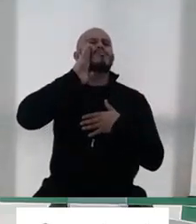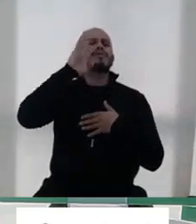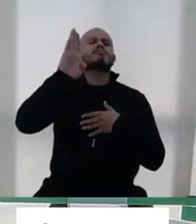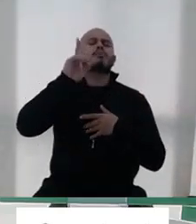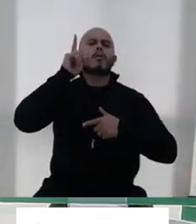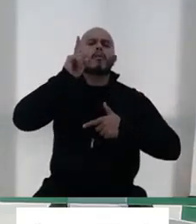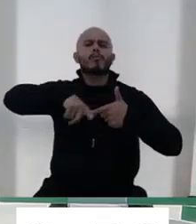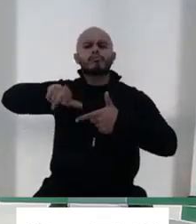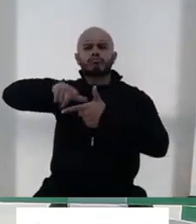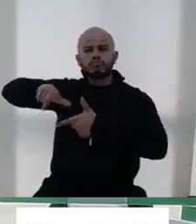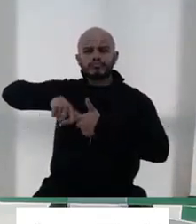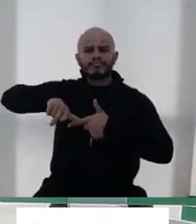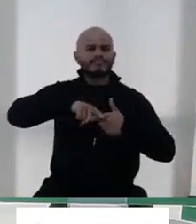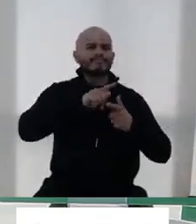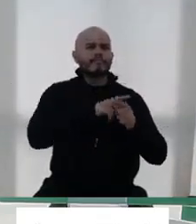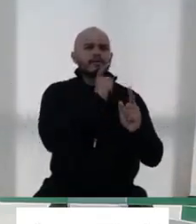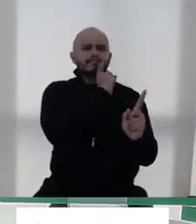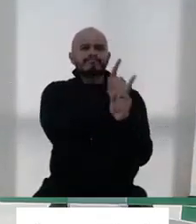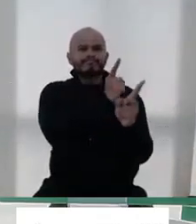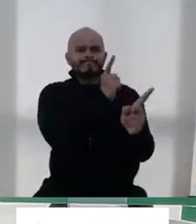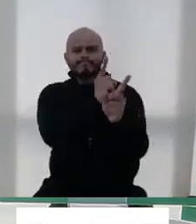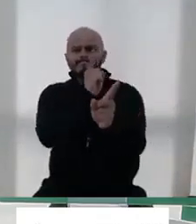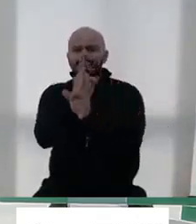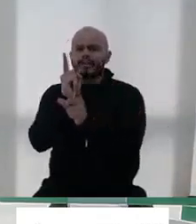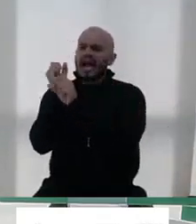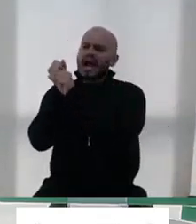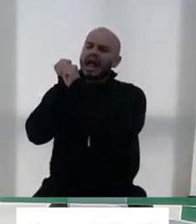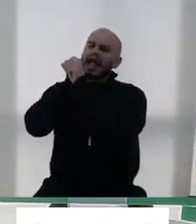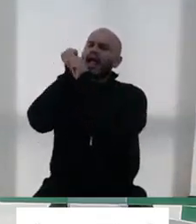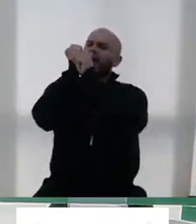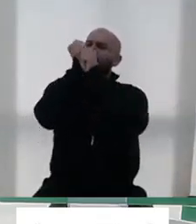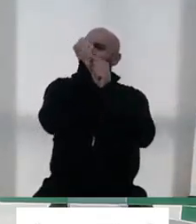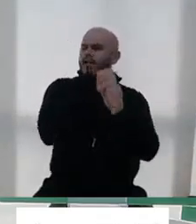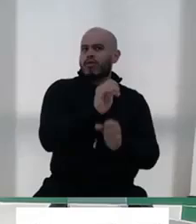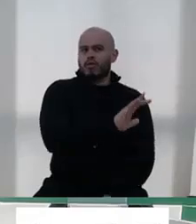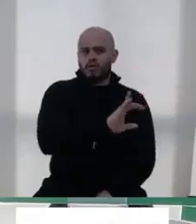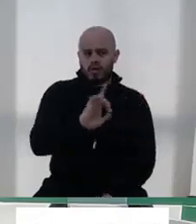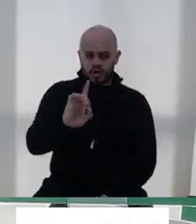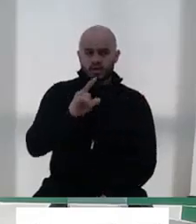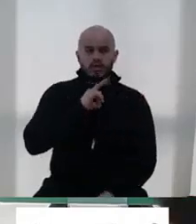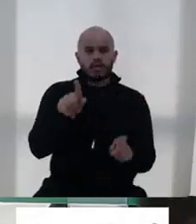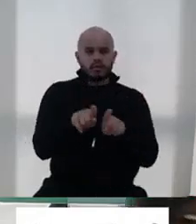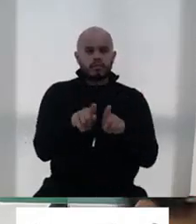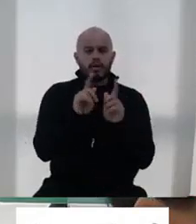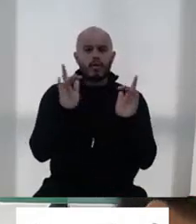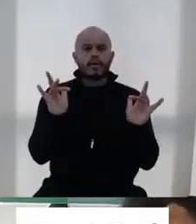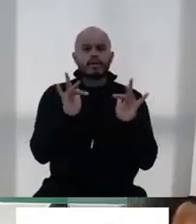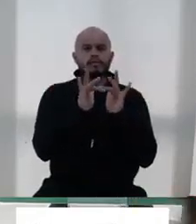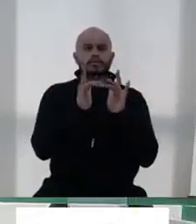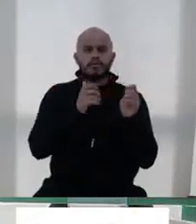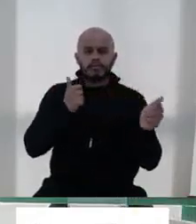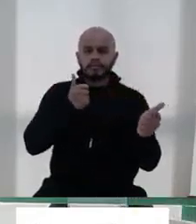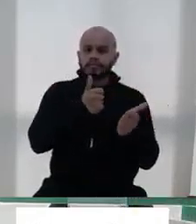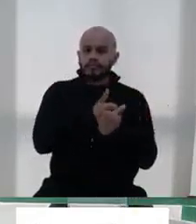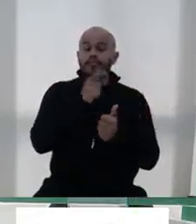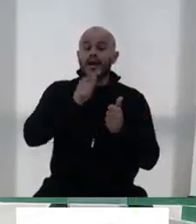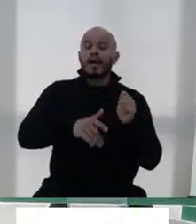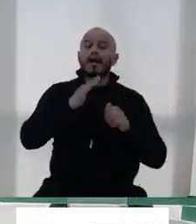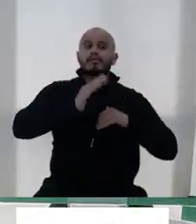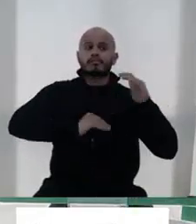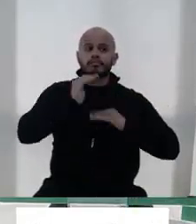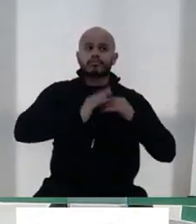vem enfrentando ao longo desses anos de coordenação e também de um contato muito próximo com os movimentos sociais. É uma proposta construída a